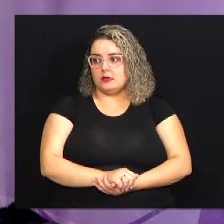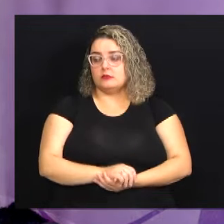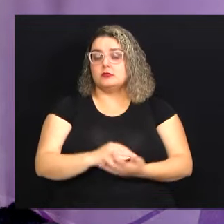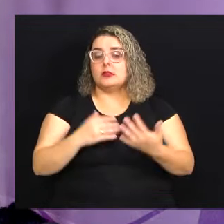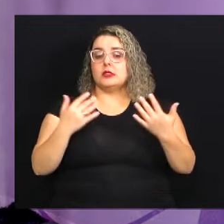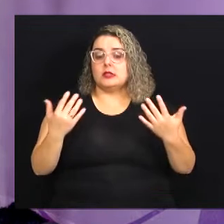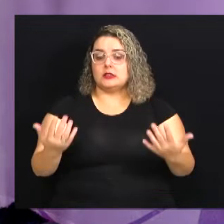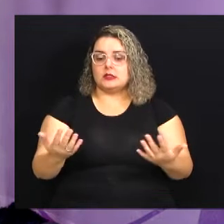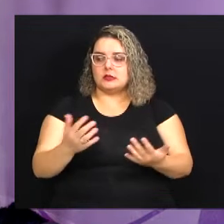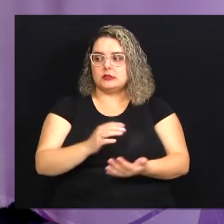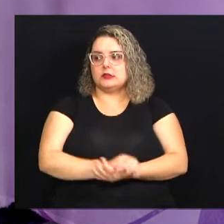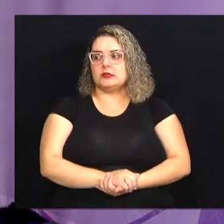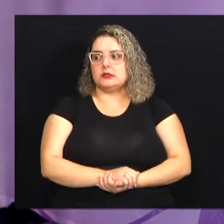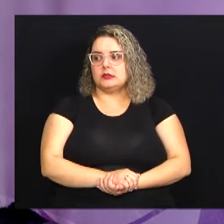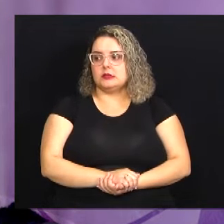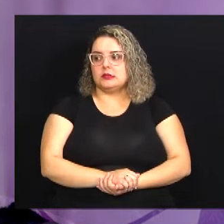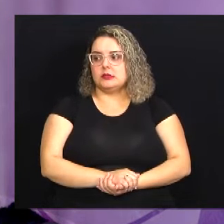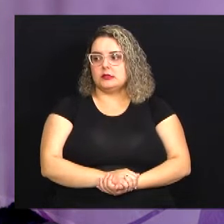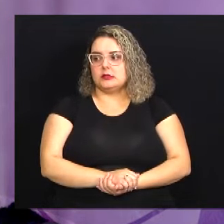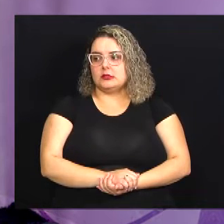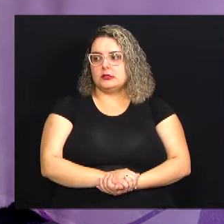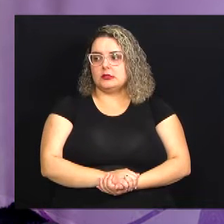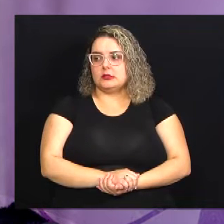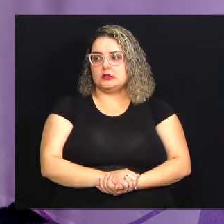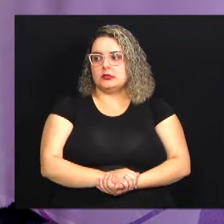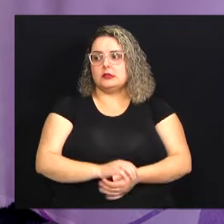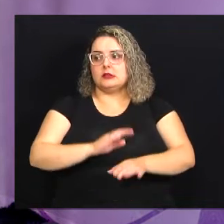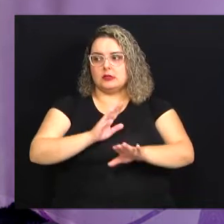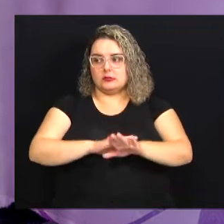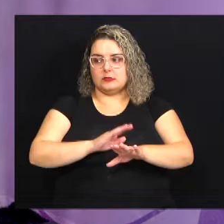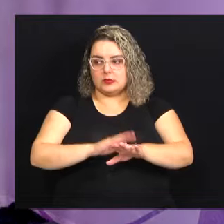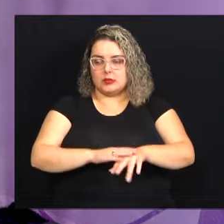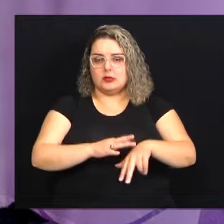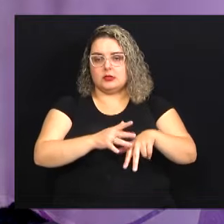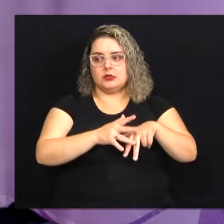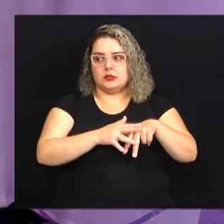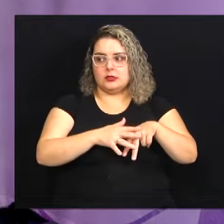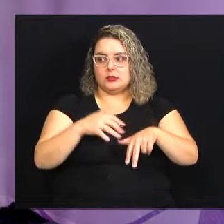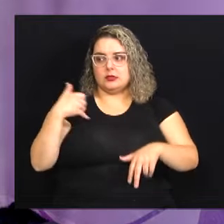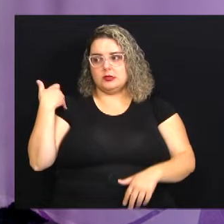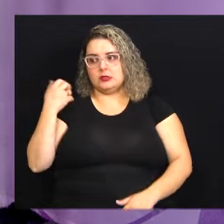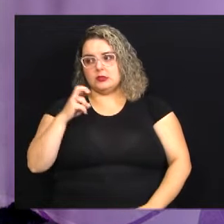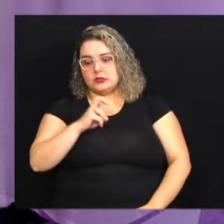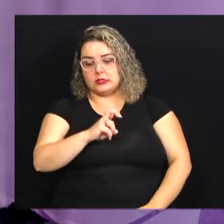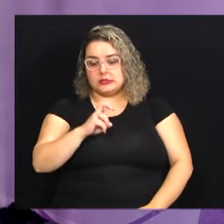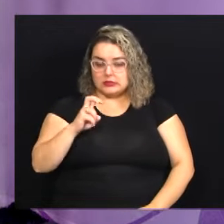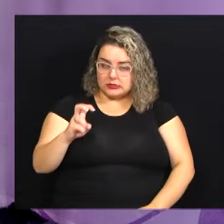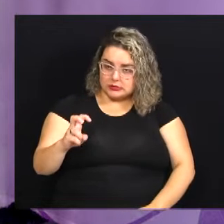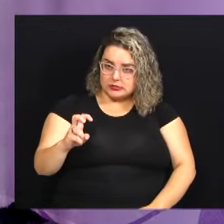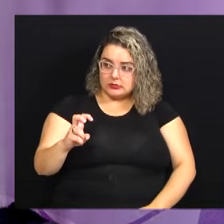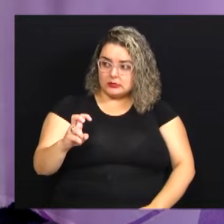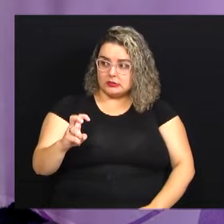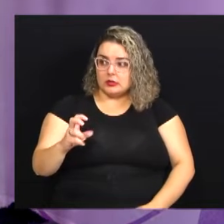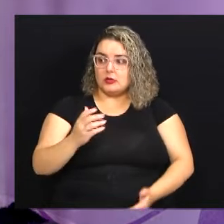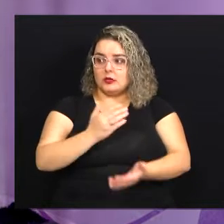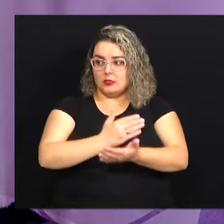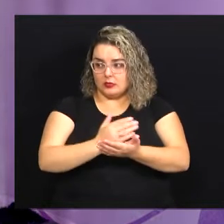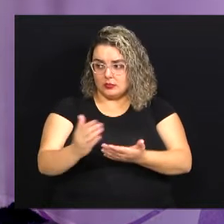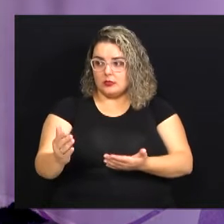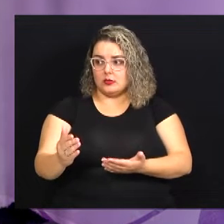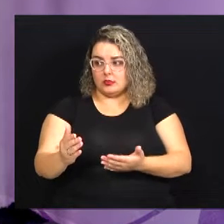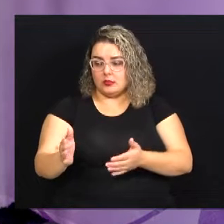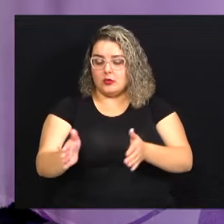Então, na prática, eu já vi pacientes com 55 anos de idade começando com quadro